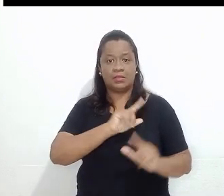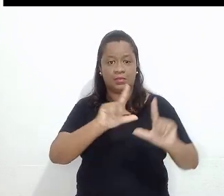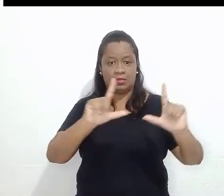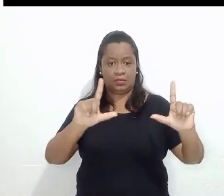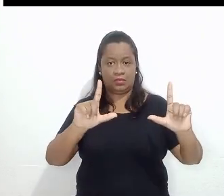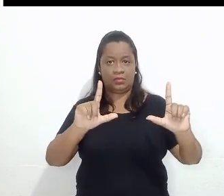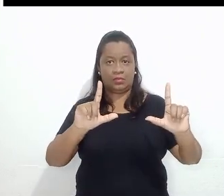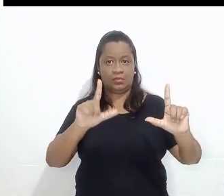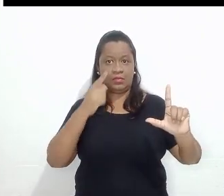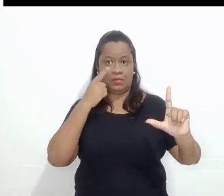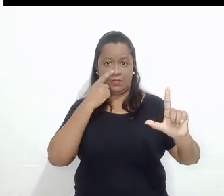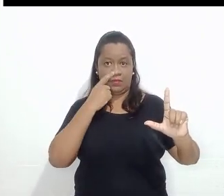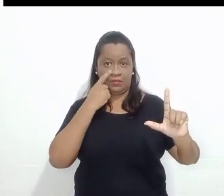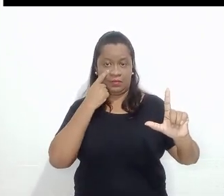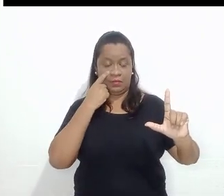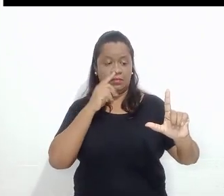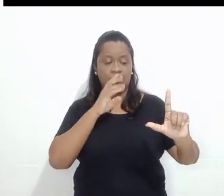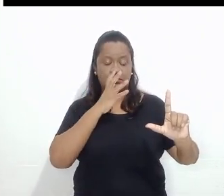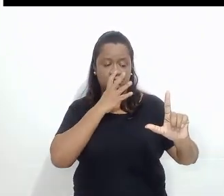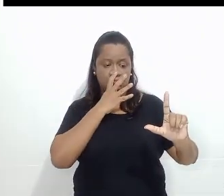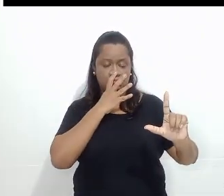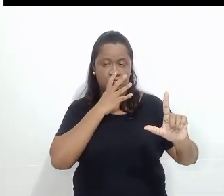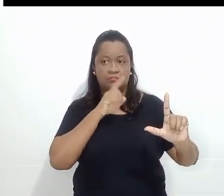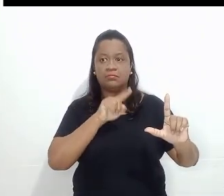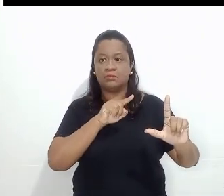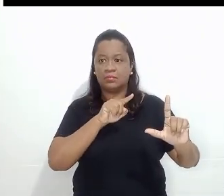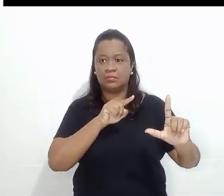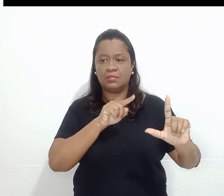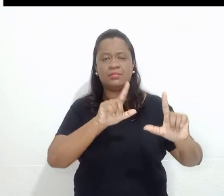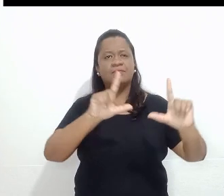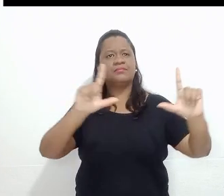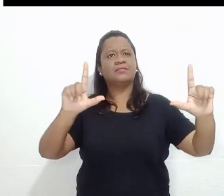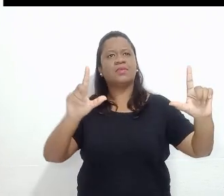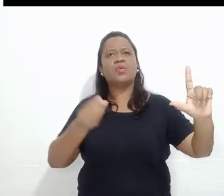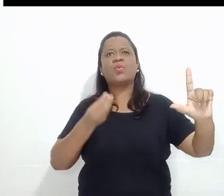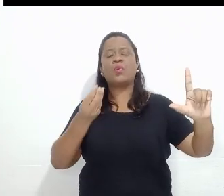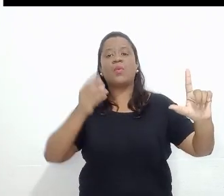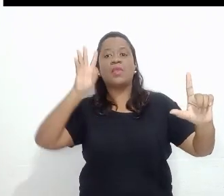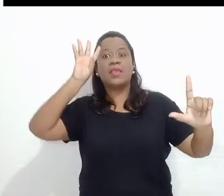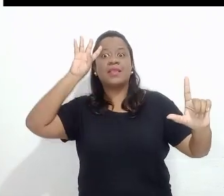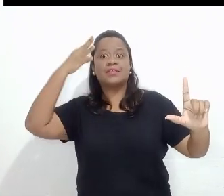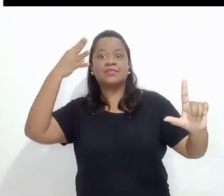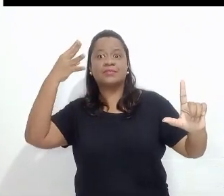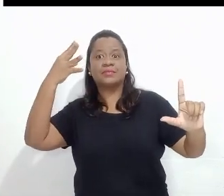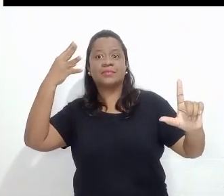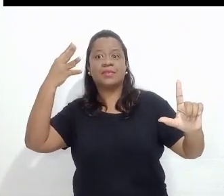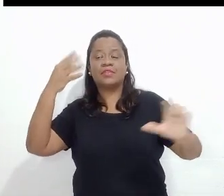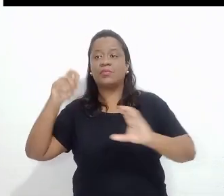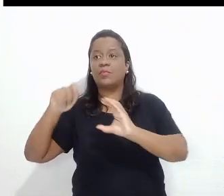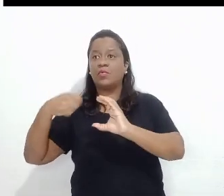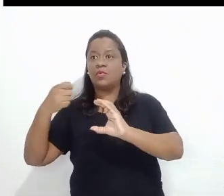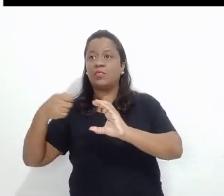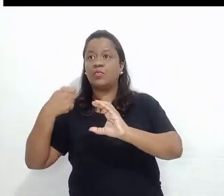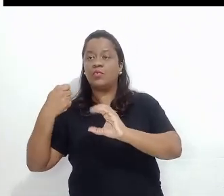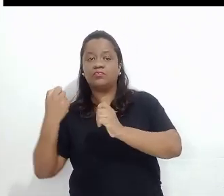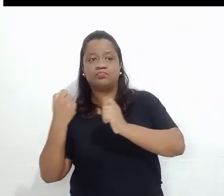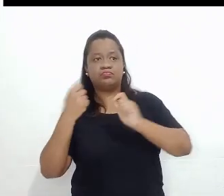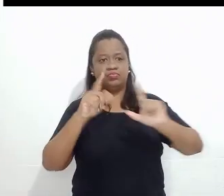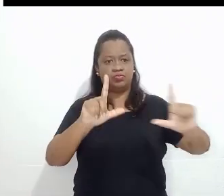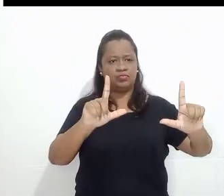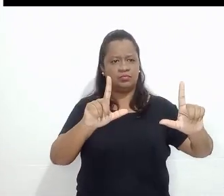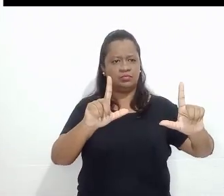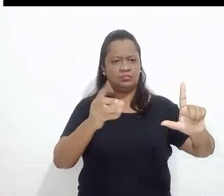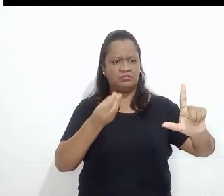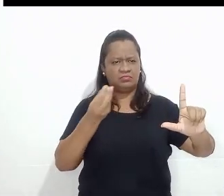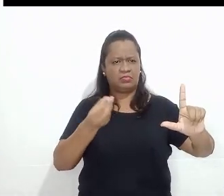esse monitor que a gente tem para a gente poder ver qual resultado está saindo da filmagem, o que o câmera está filmando ali, o que